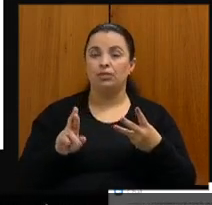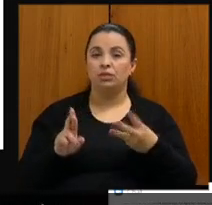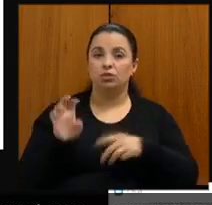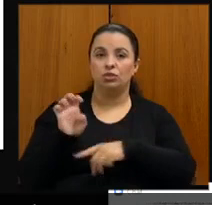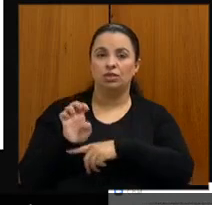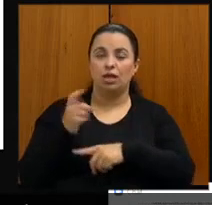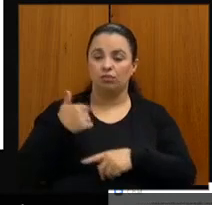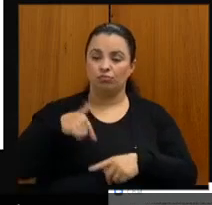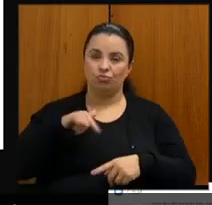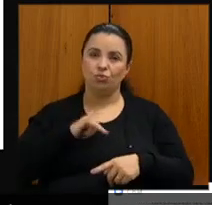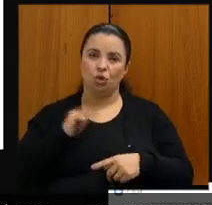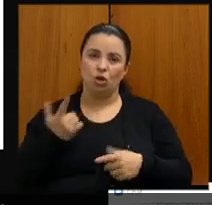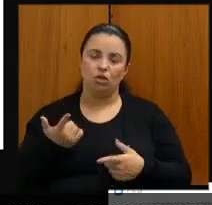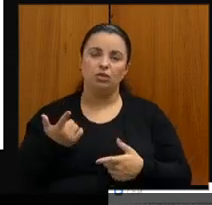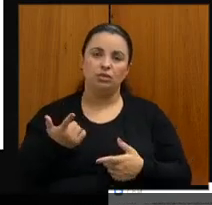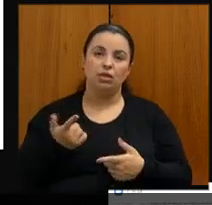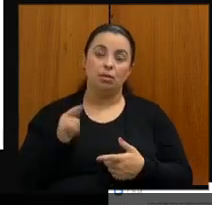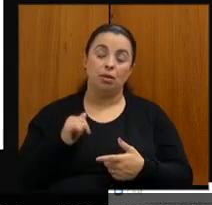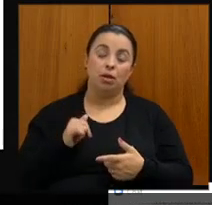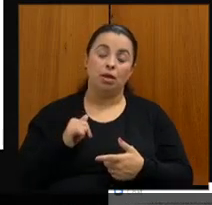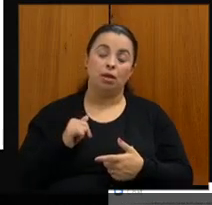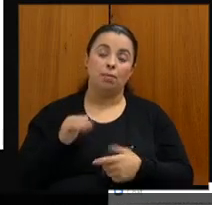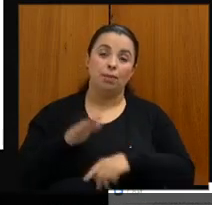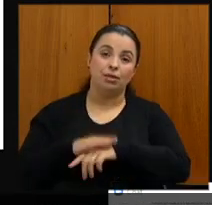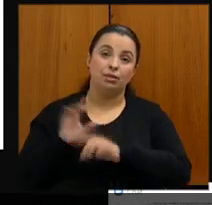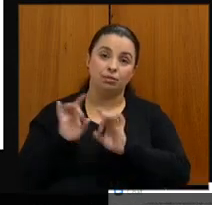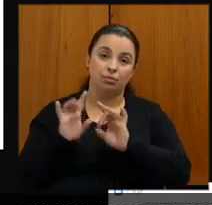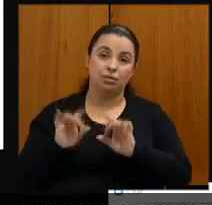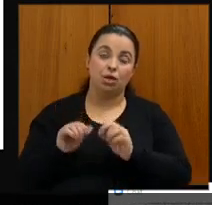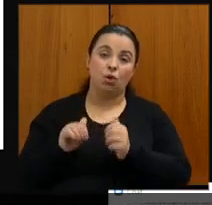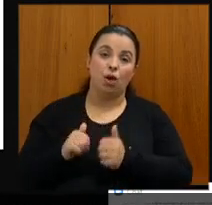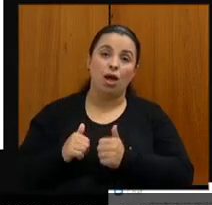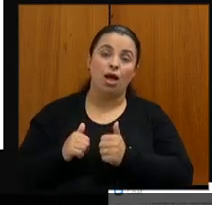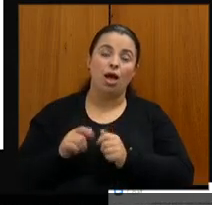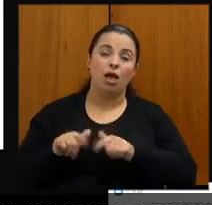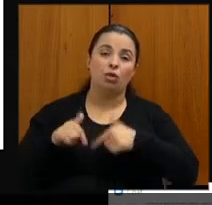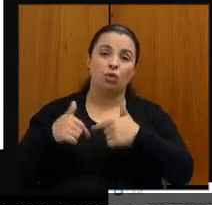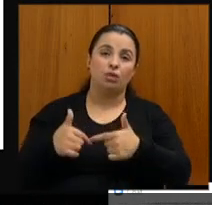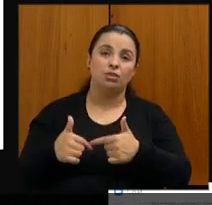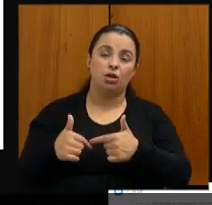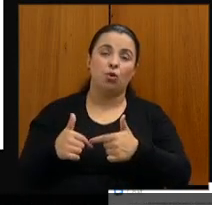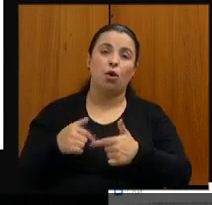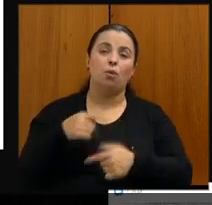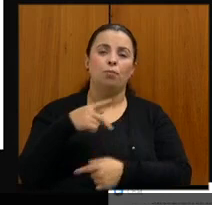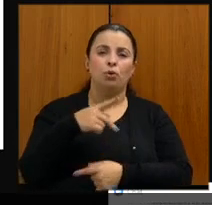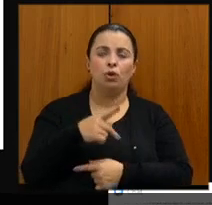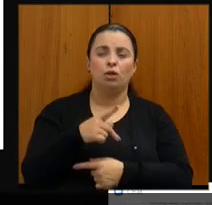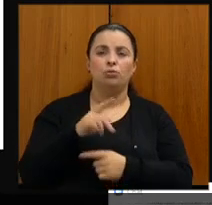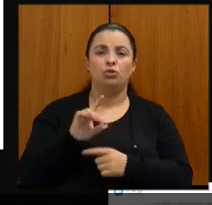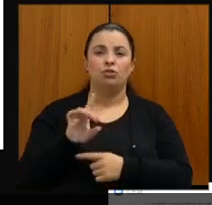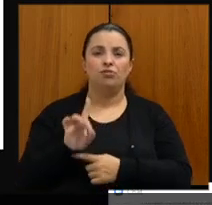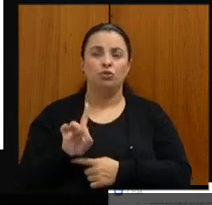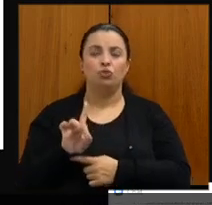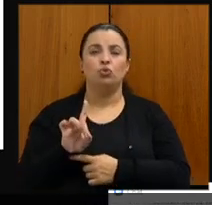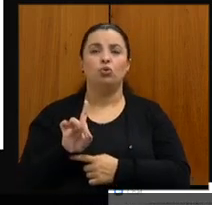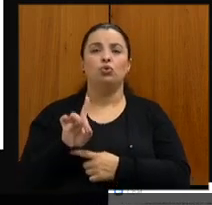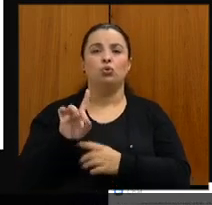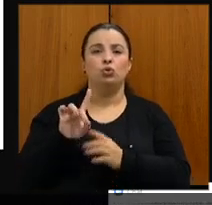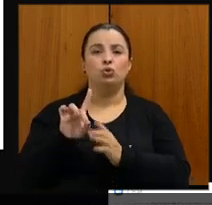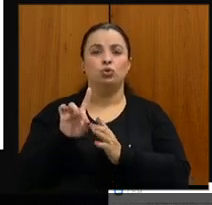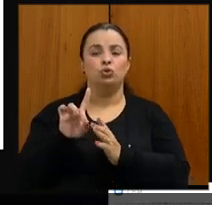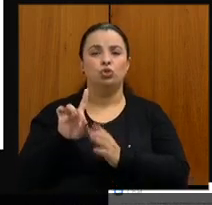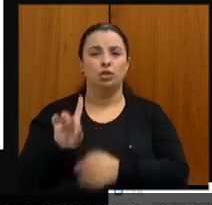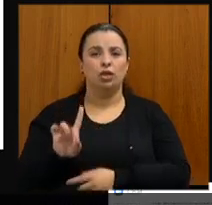com destaque para atuação junto ao programa de proteção aos Defensores de direitos humanos isso é muito importante